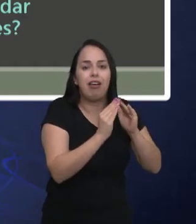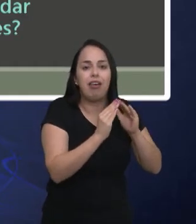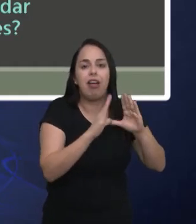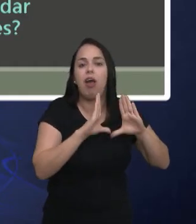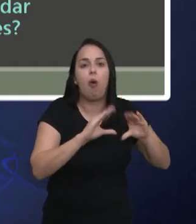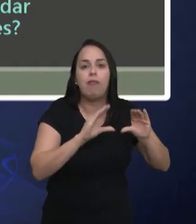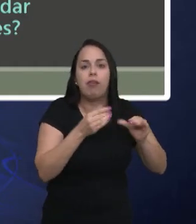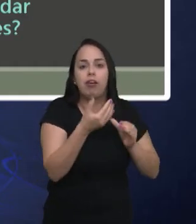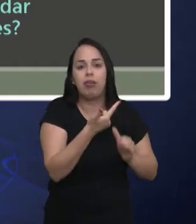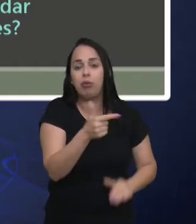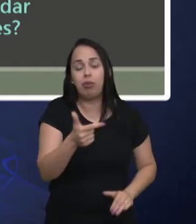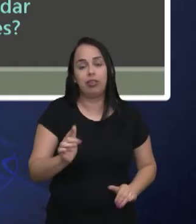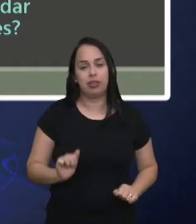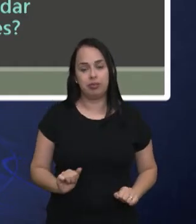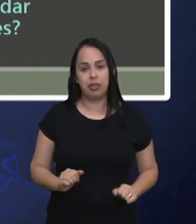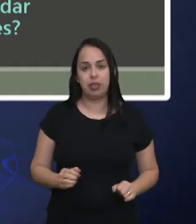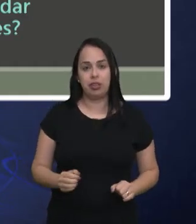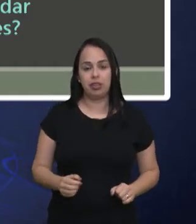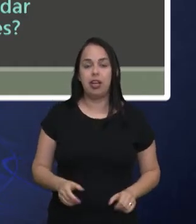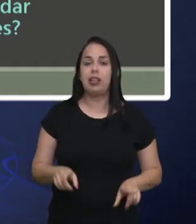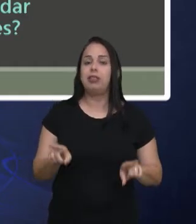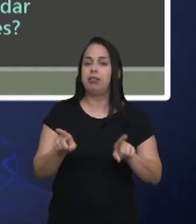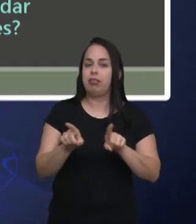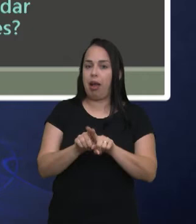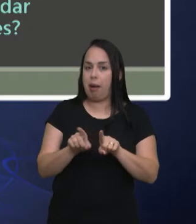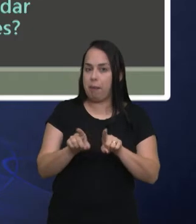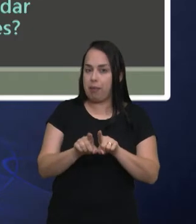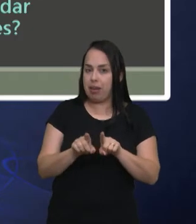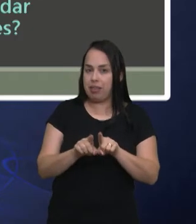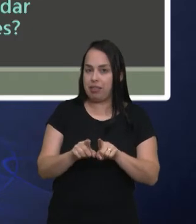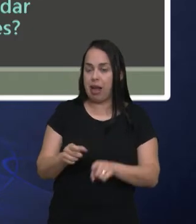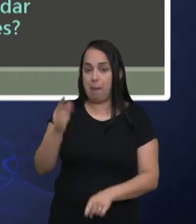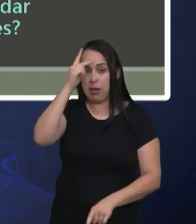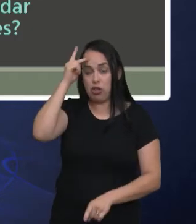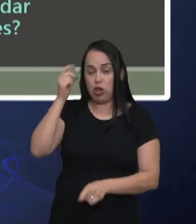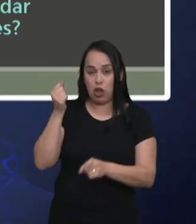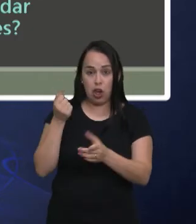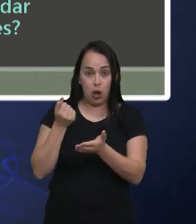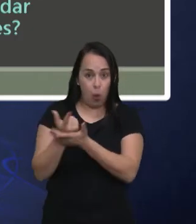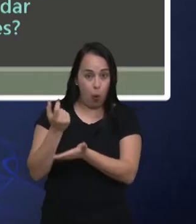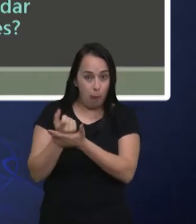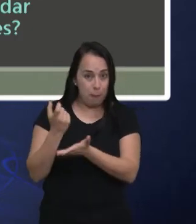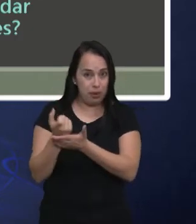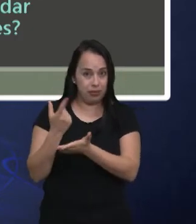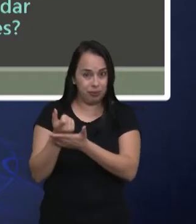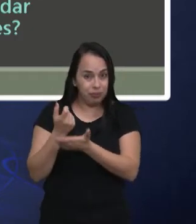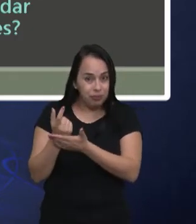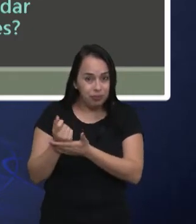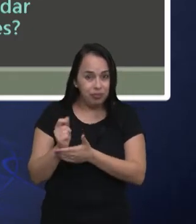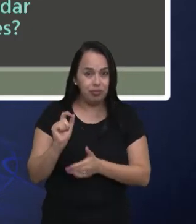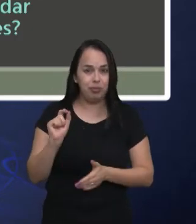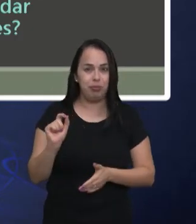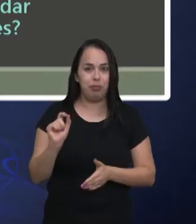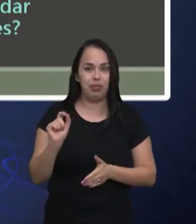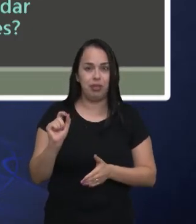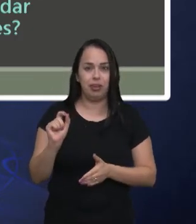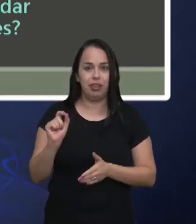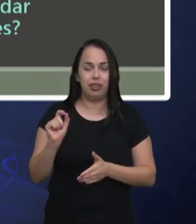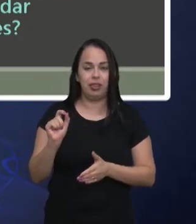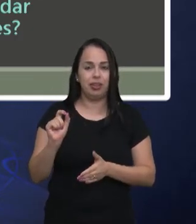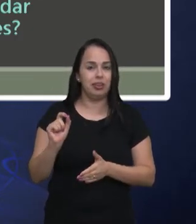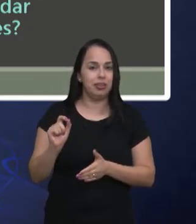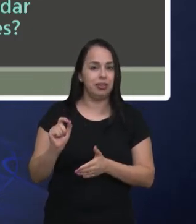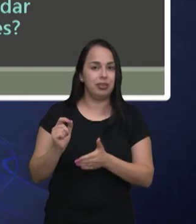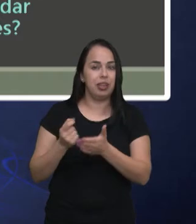aos moradores. Qual o benefício aos compradores que terão com a diminuição da